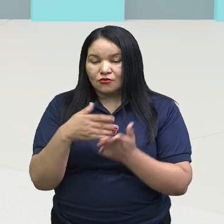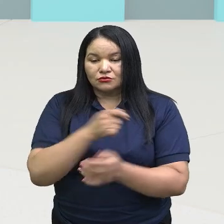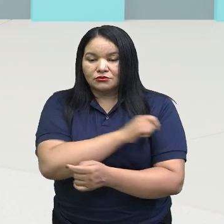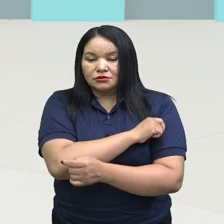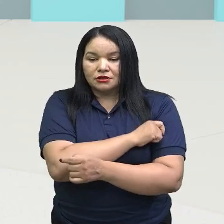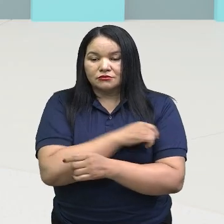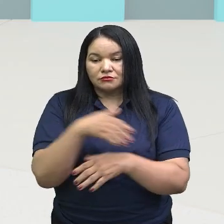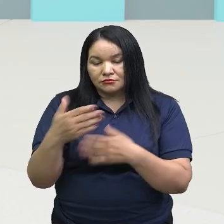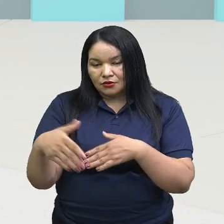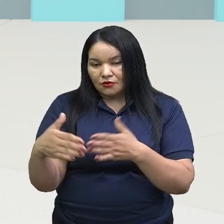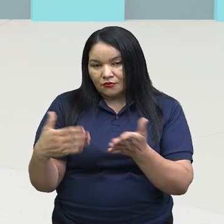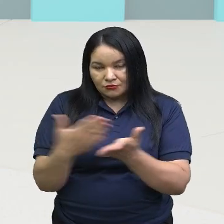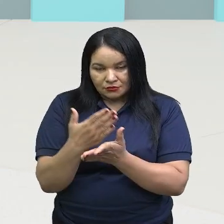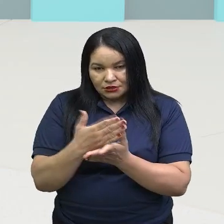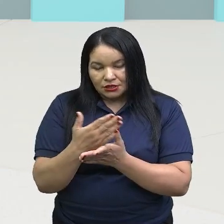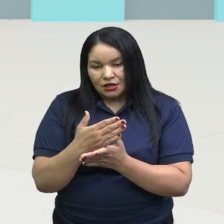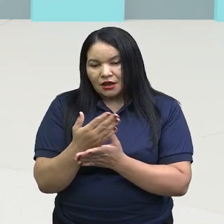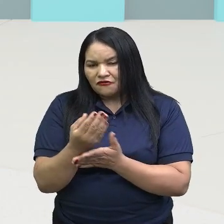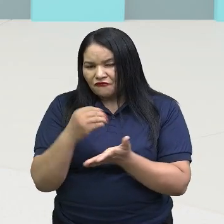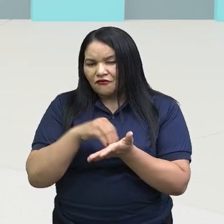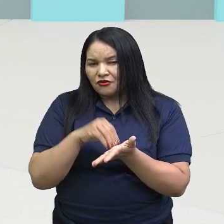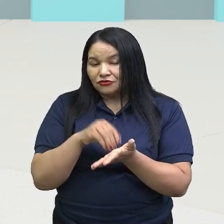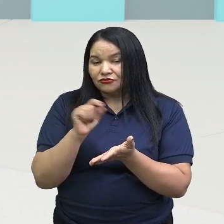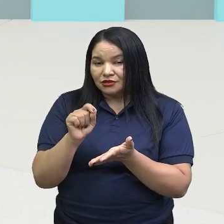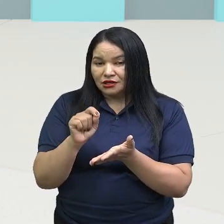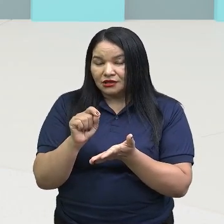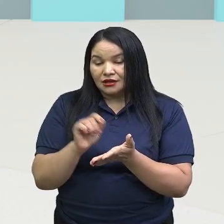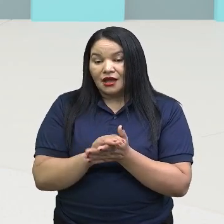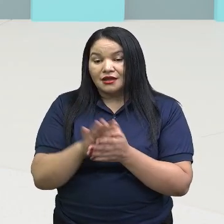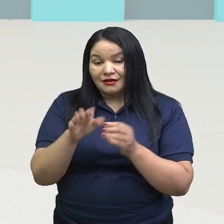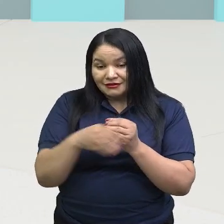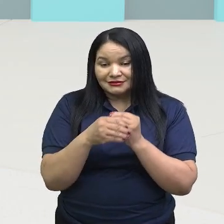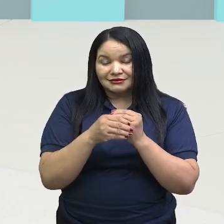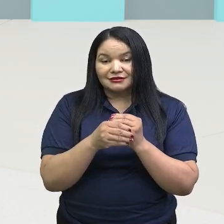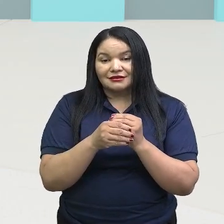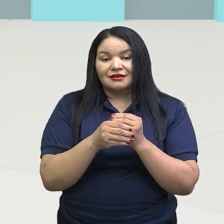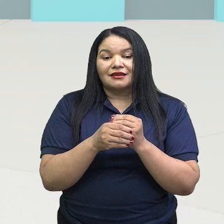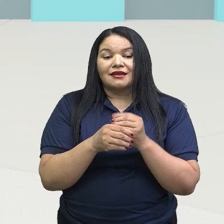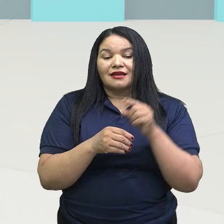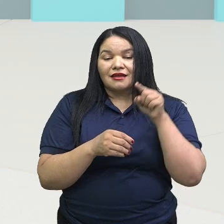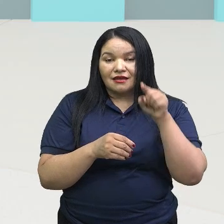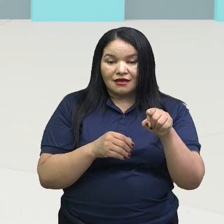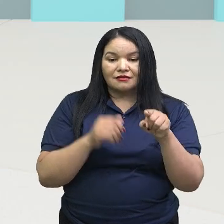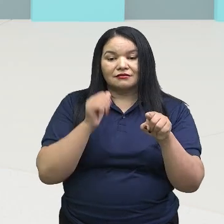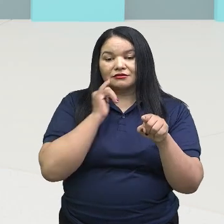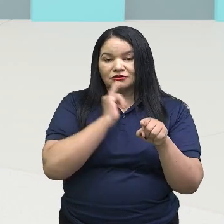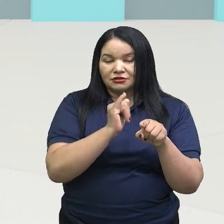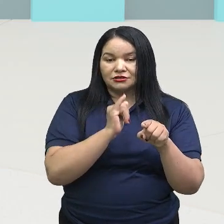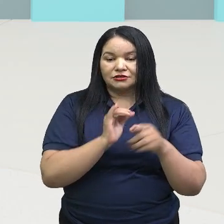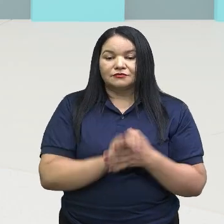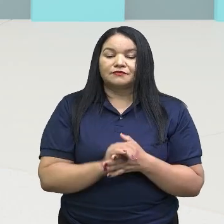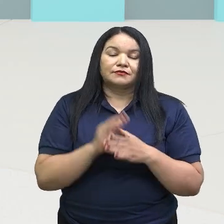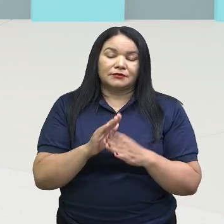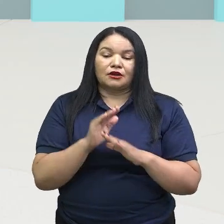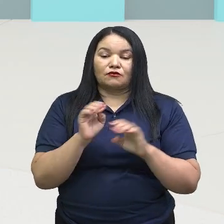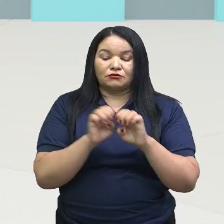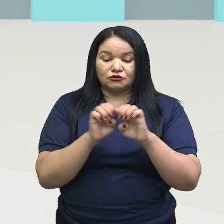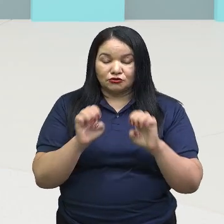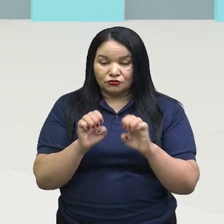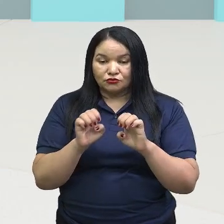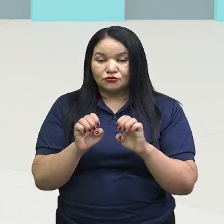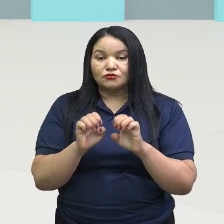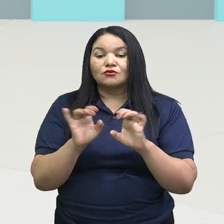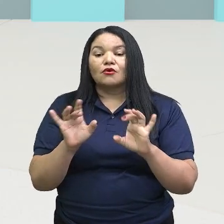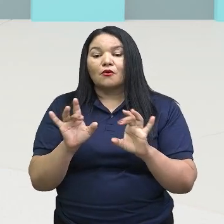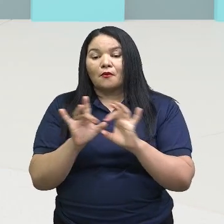que está faltando? Agora, se eu acrescento, ela disse, agora sim a estrutura inteira